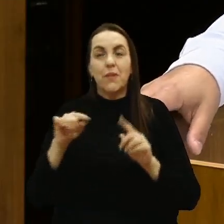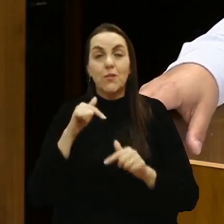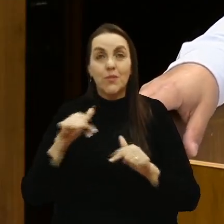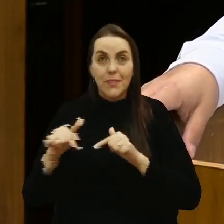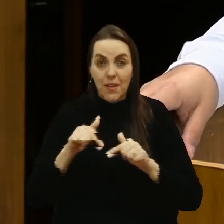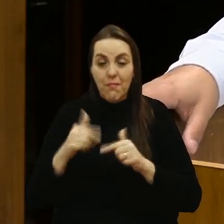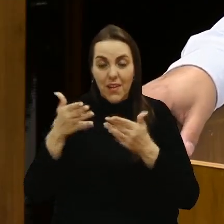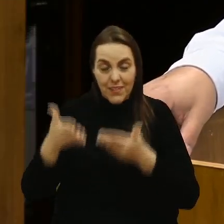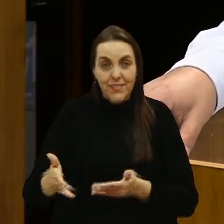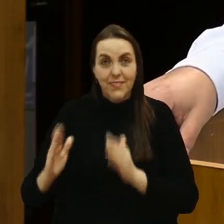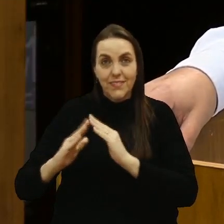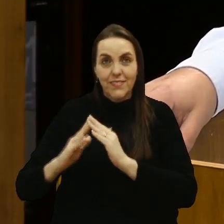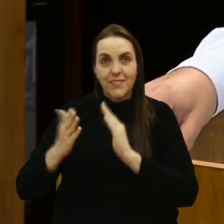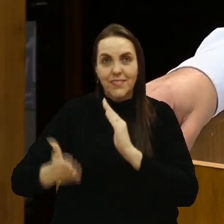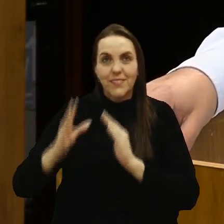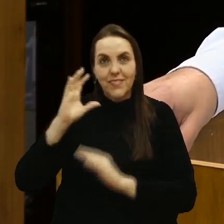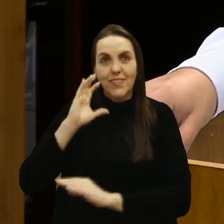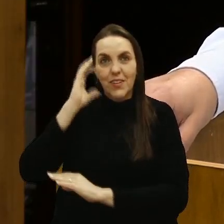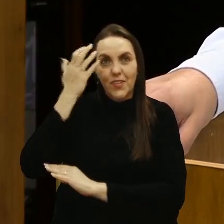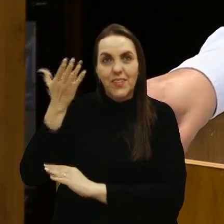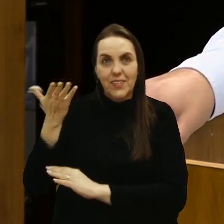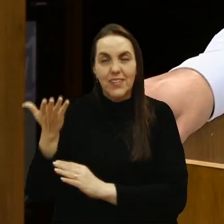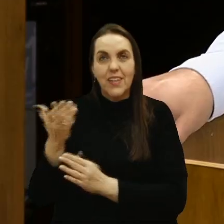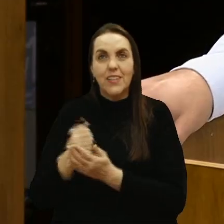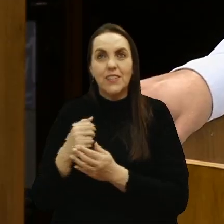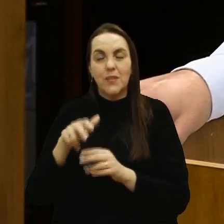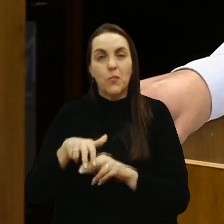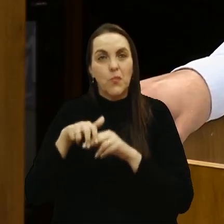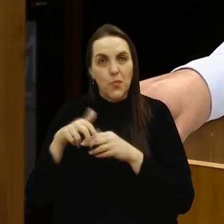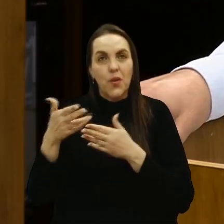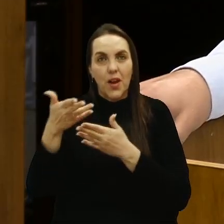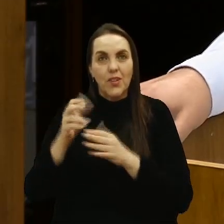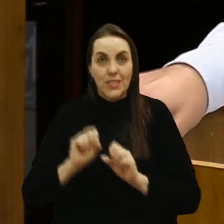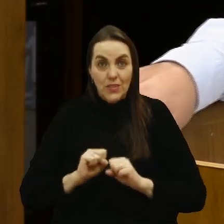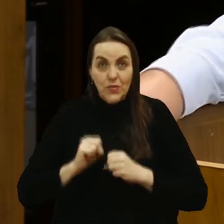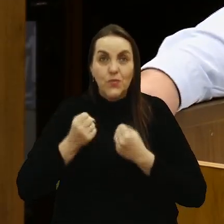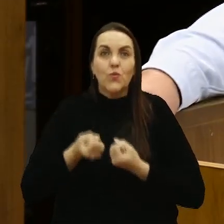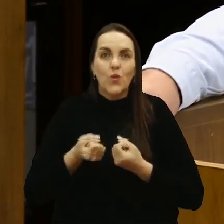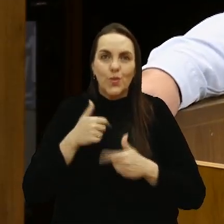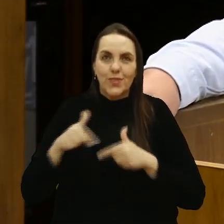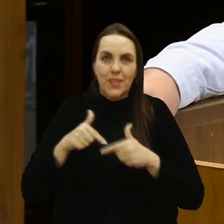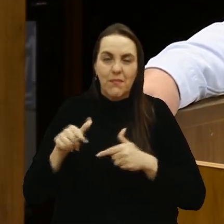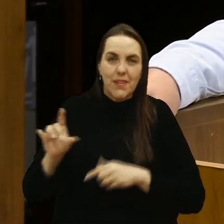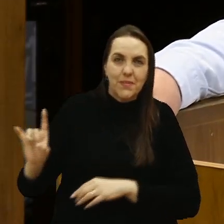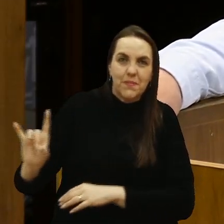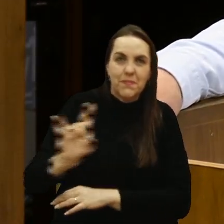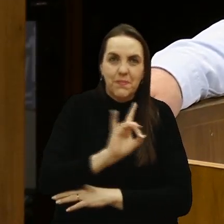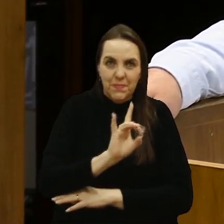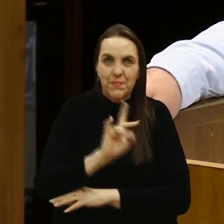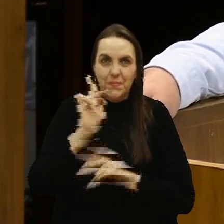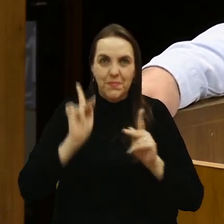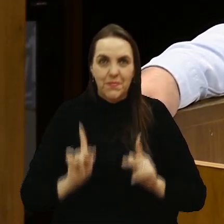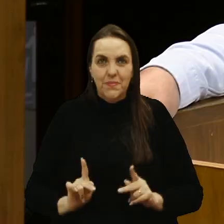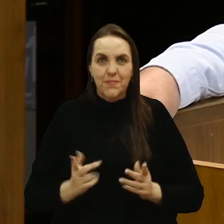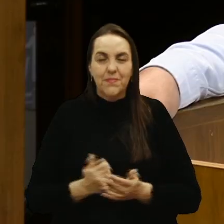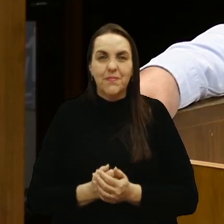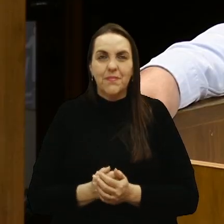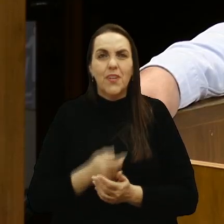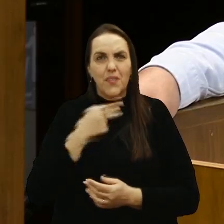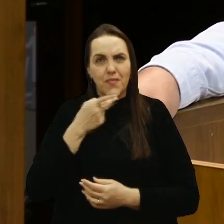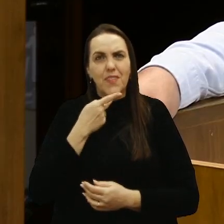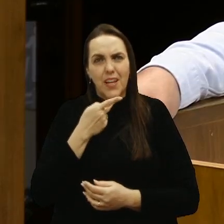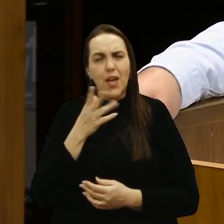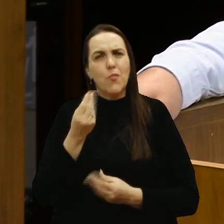da casa acontece grandemente em função do esforço e do trabalho dessas pessoas. E eu já disse muitas vezes